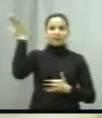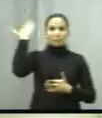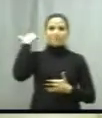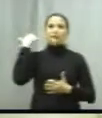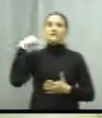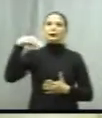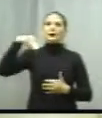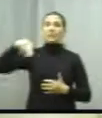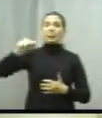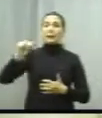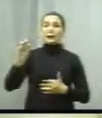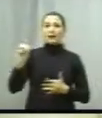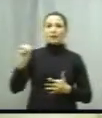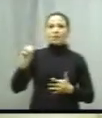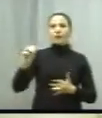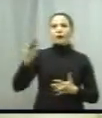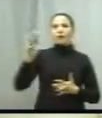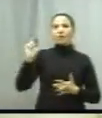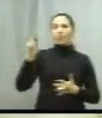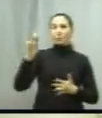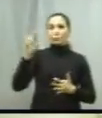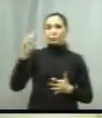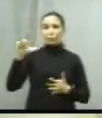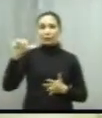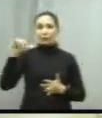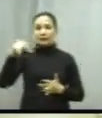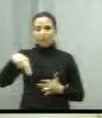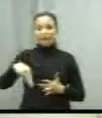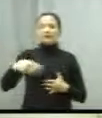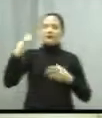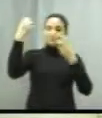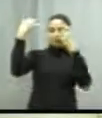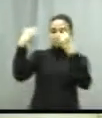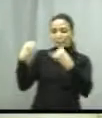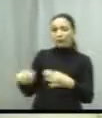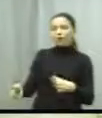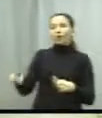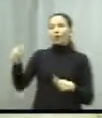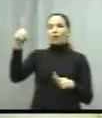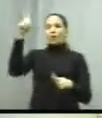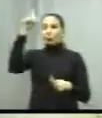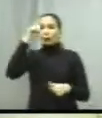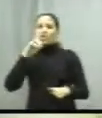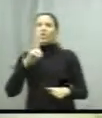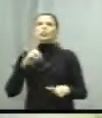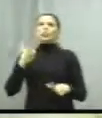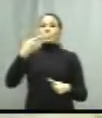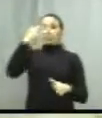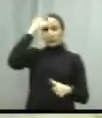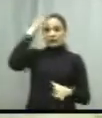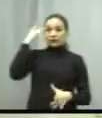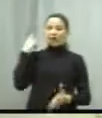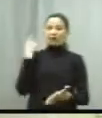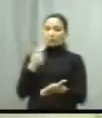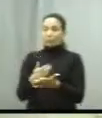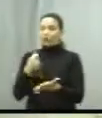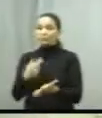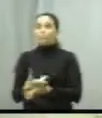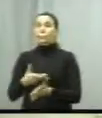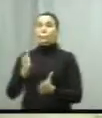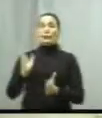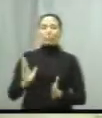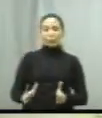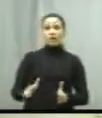Bortolin, onde o juiz de direito discorreu sobre a questão do direito do consumidor. E no dia de hoje, às 10 da